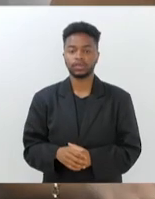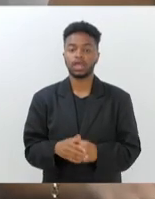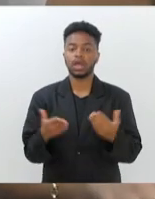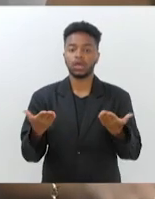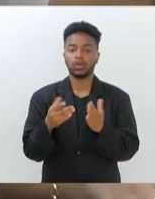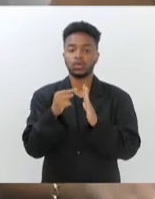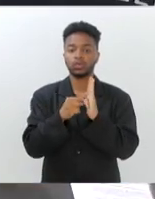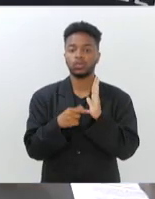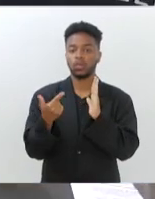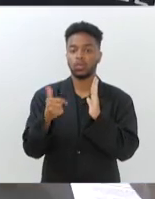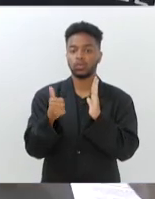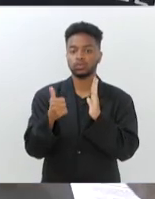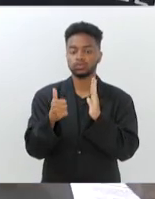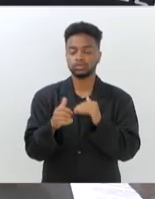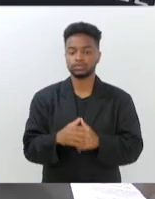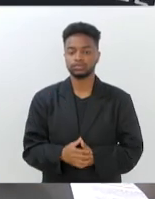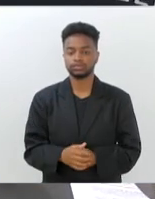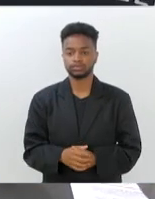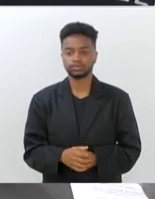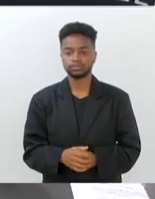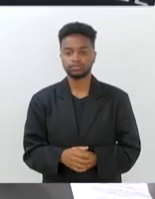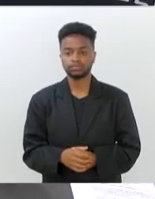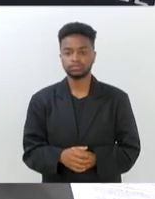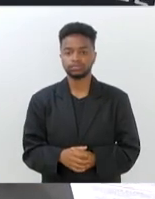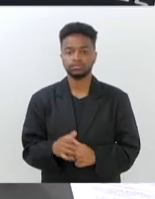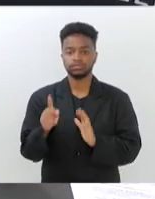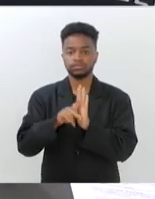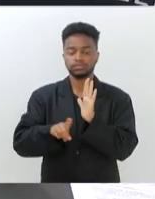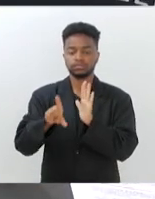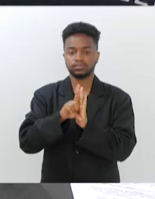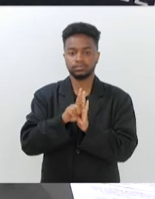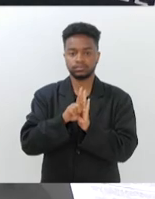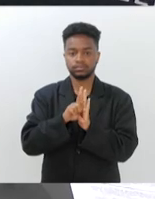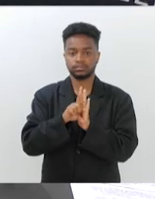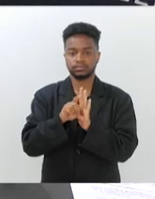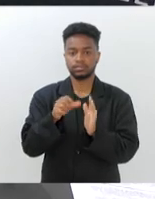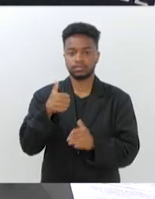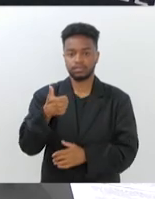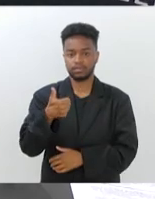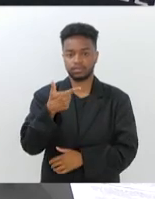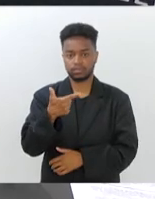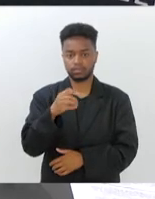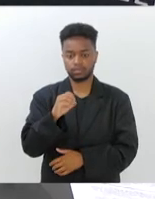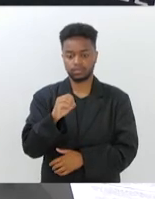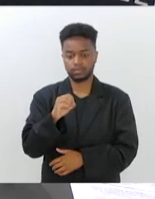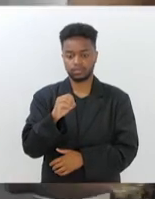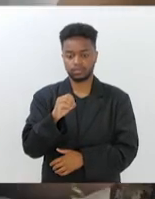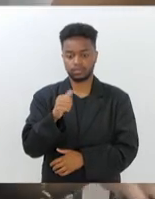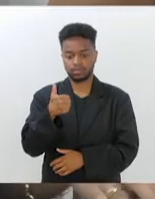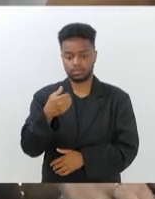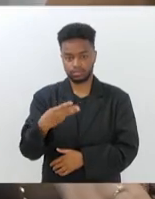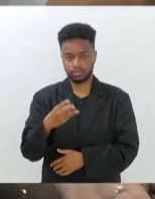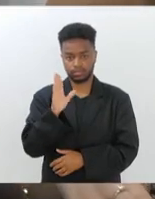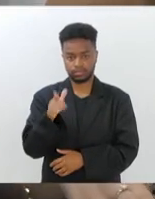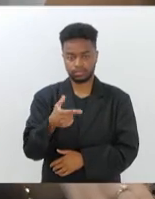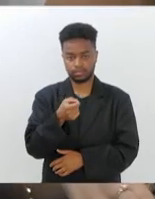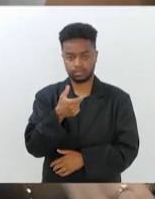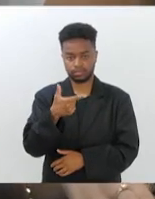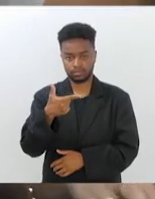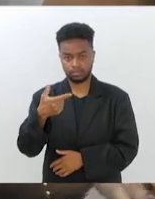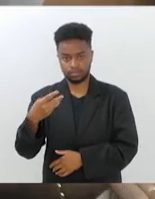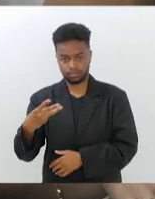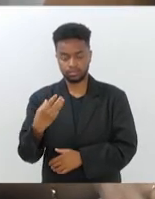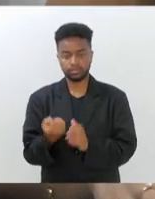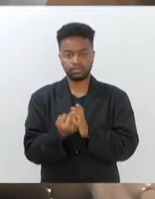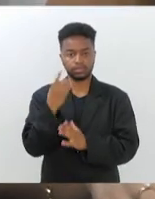o item 11 da pauta é o projeto de lei número 1213 de 2023 de autoria do deputado